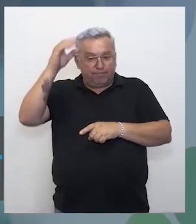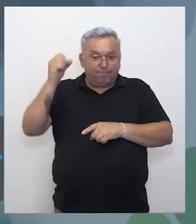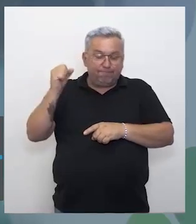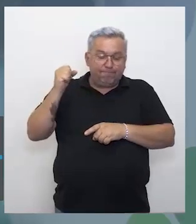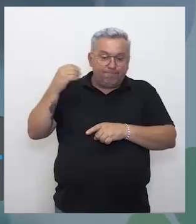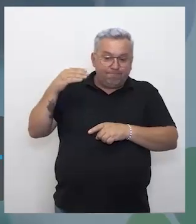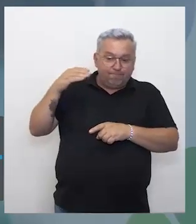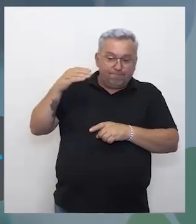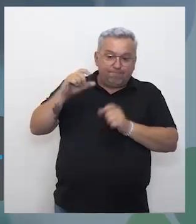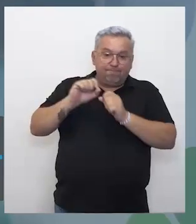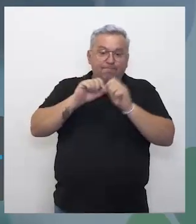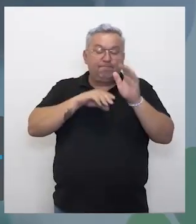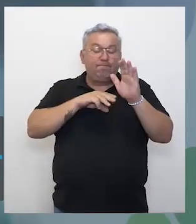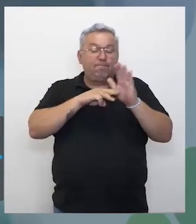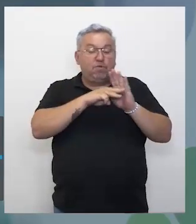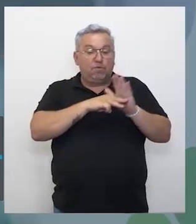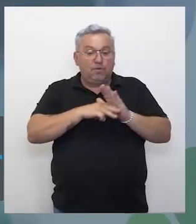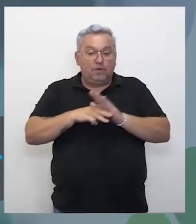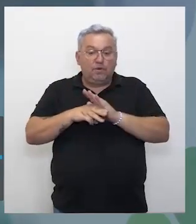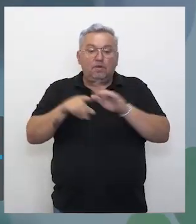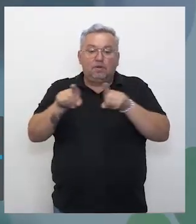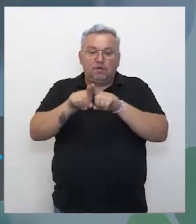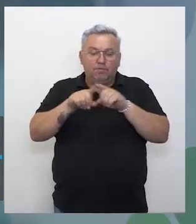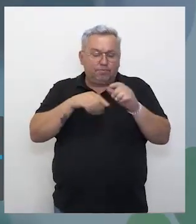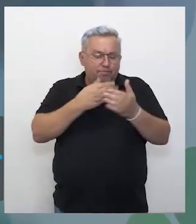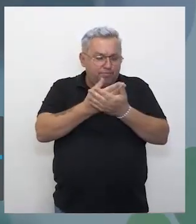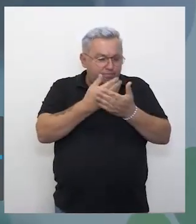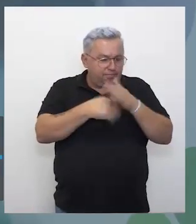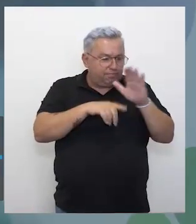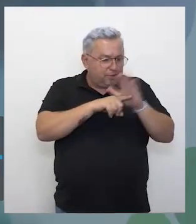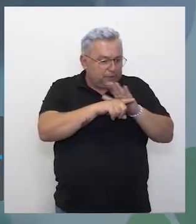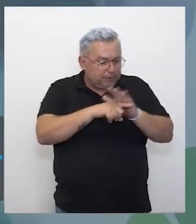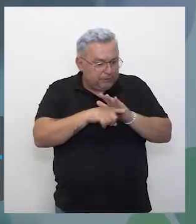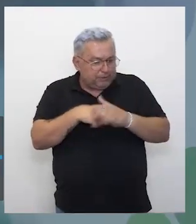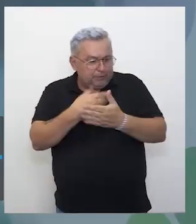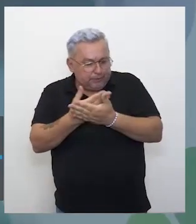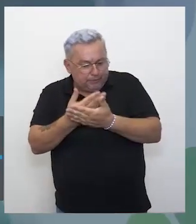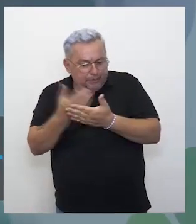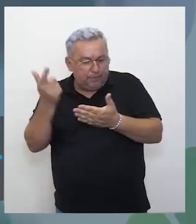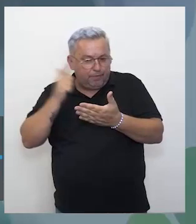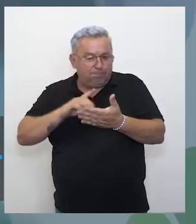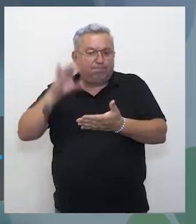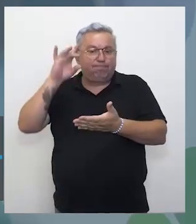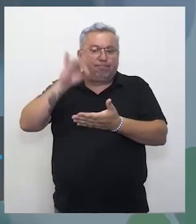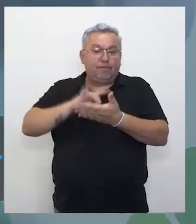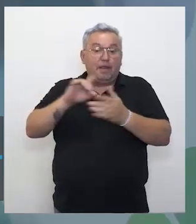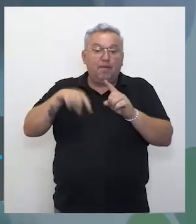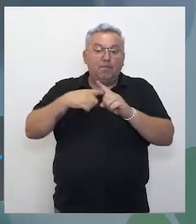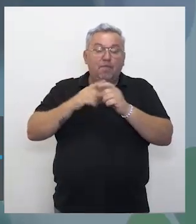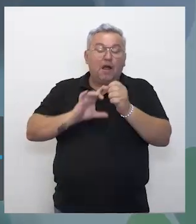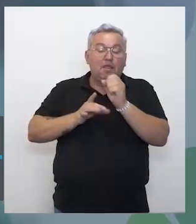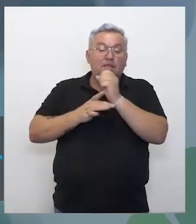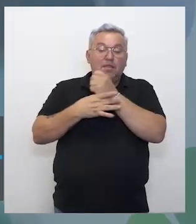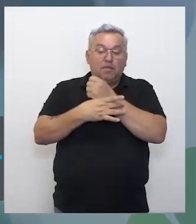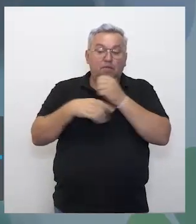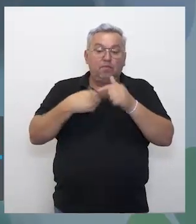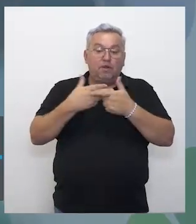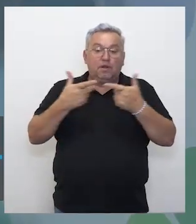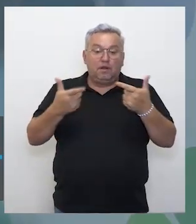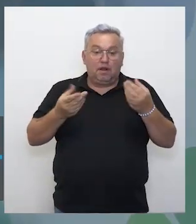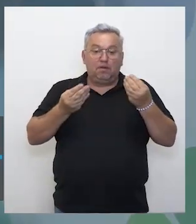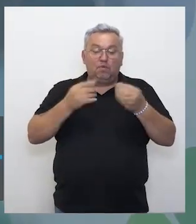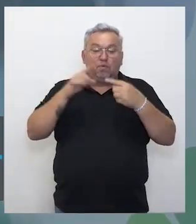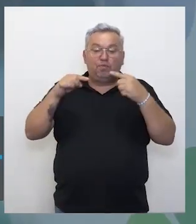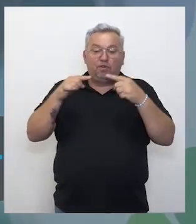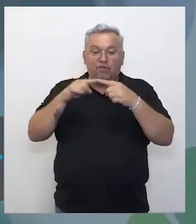uma metodologia, de um processo de validação, né, nós construímos um conhecimento que é mais seguro para determinadas finalidades